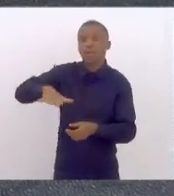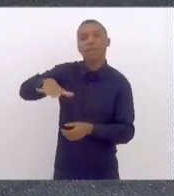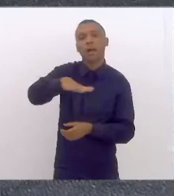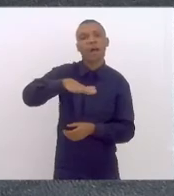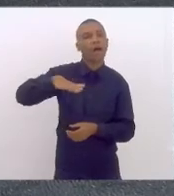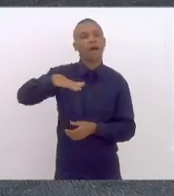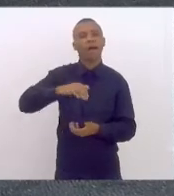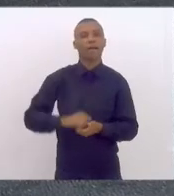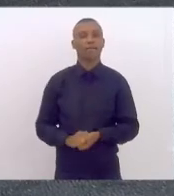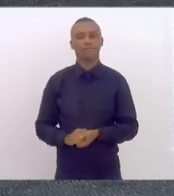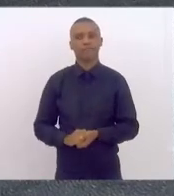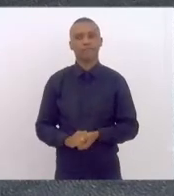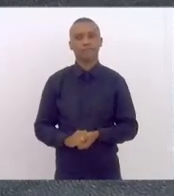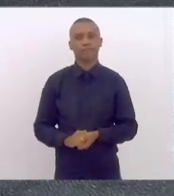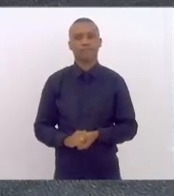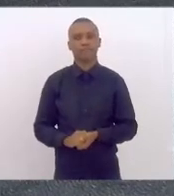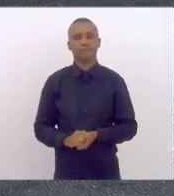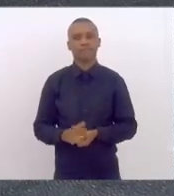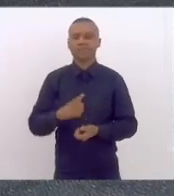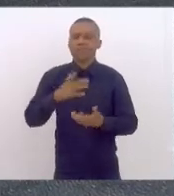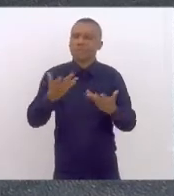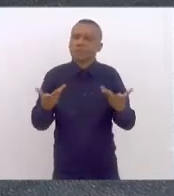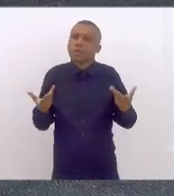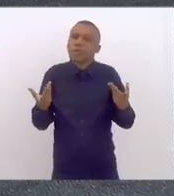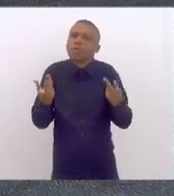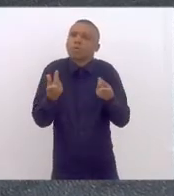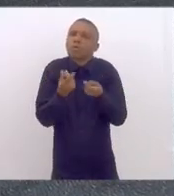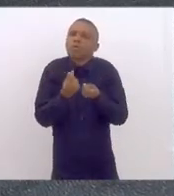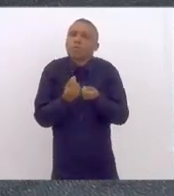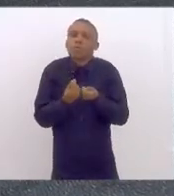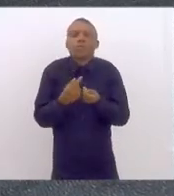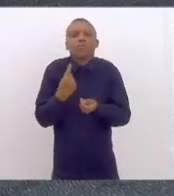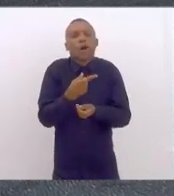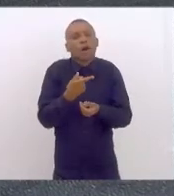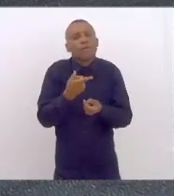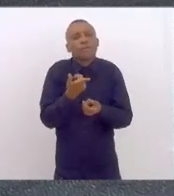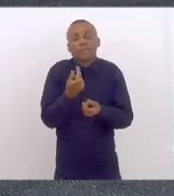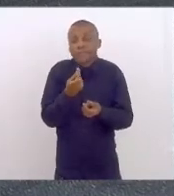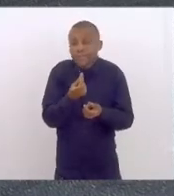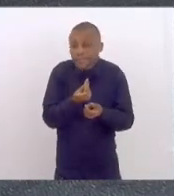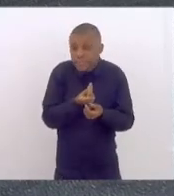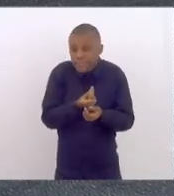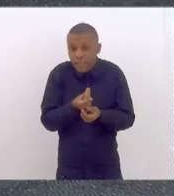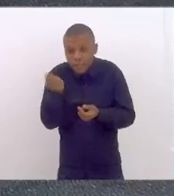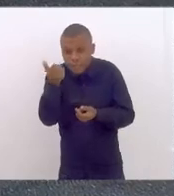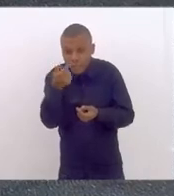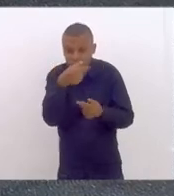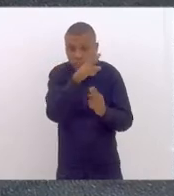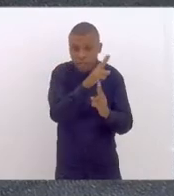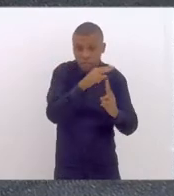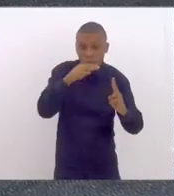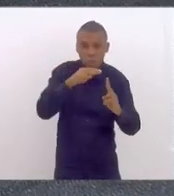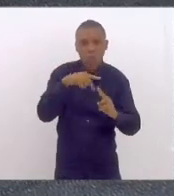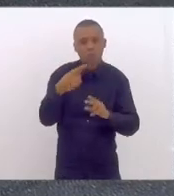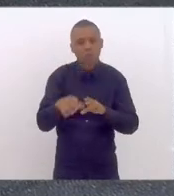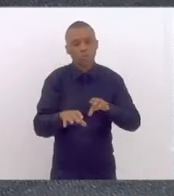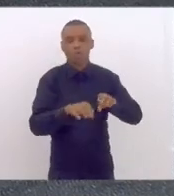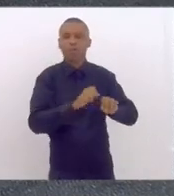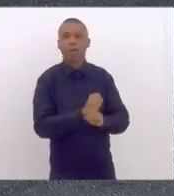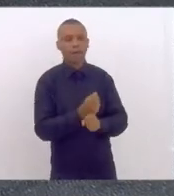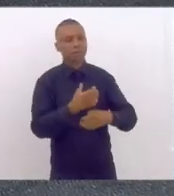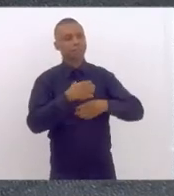veja riqueza quer dizer a gente saía de lá realmente é cidadãos